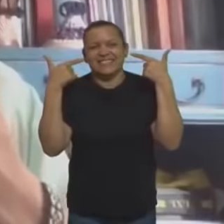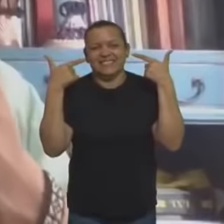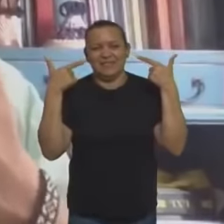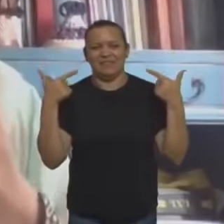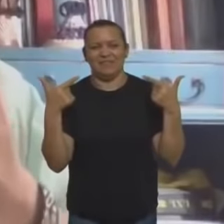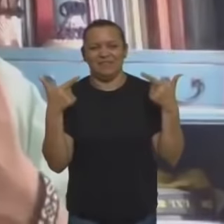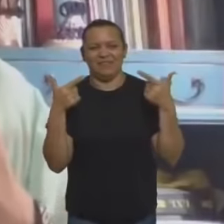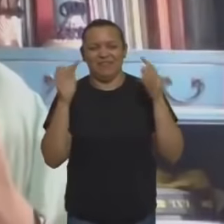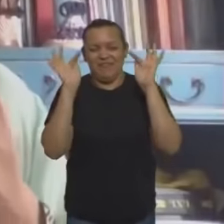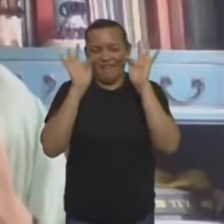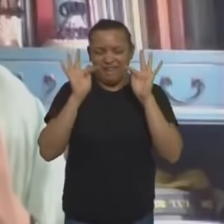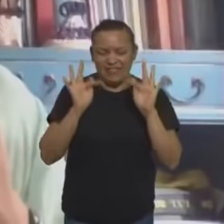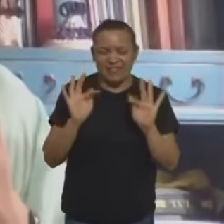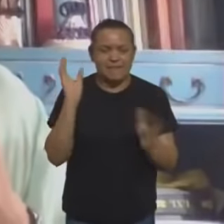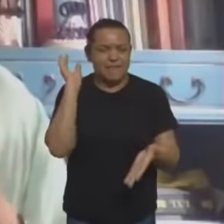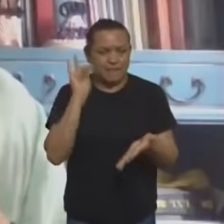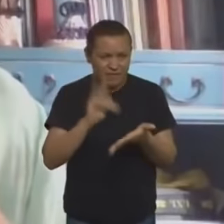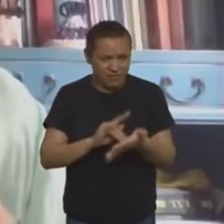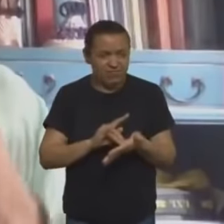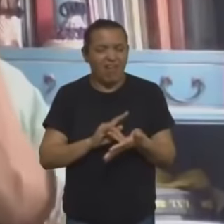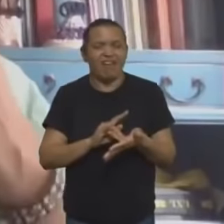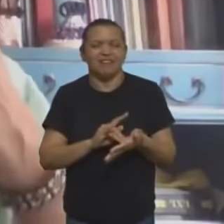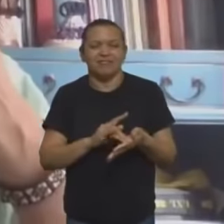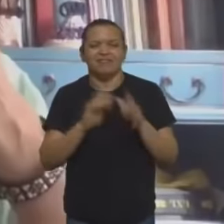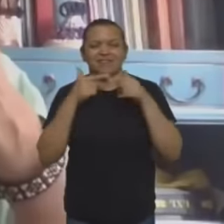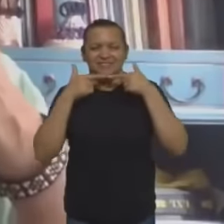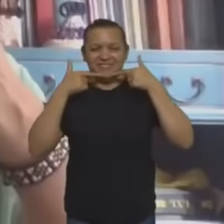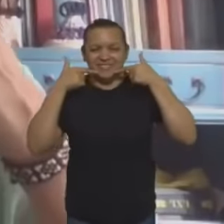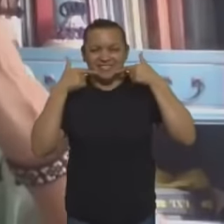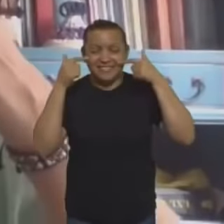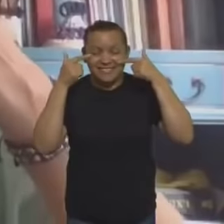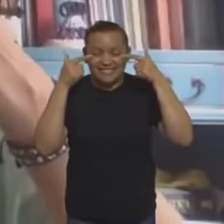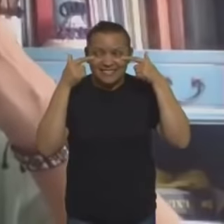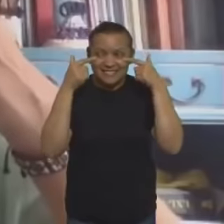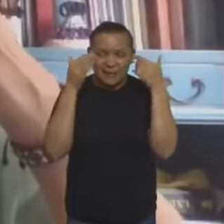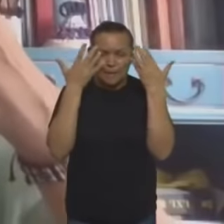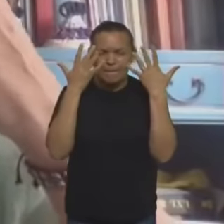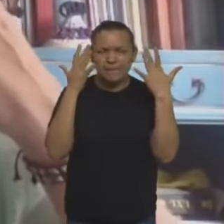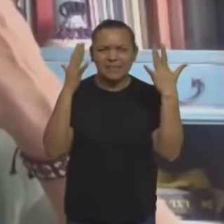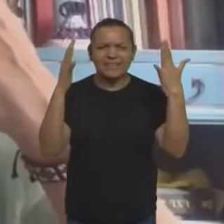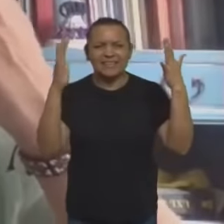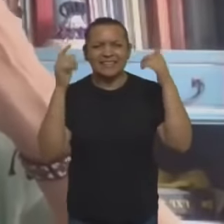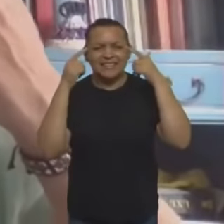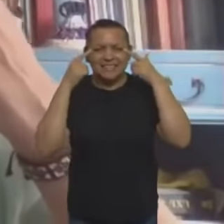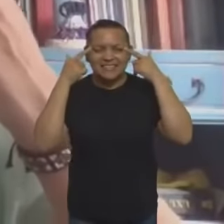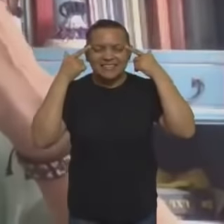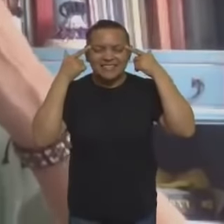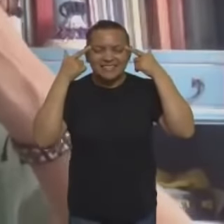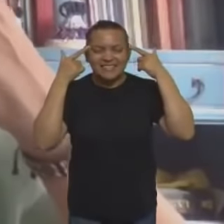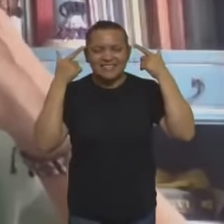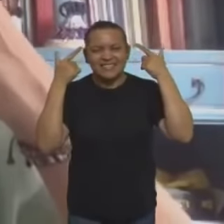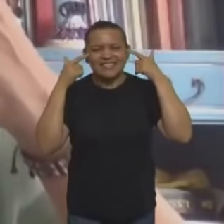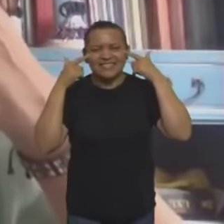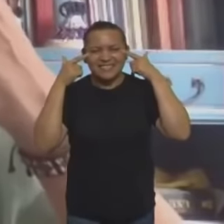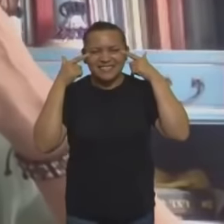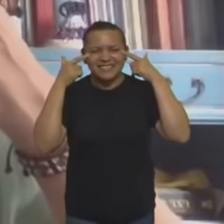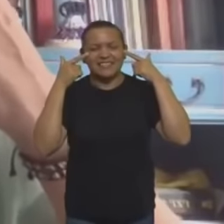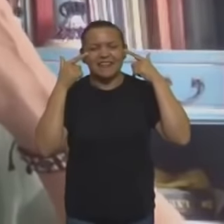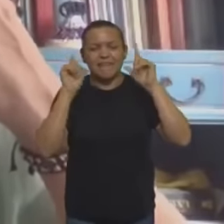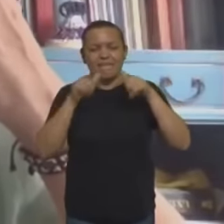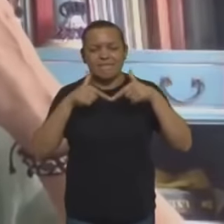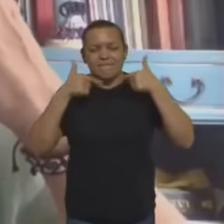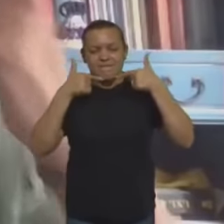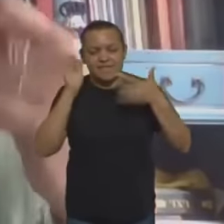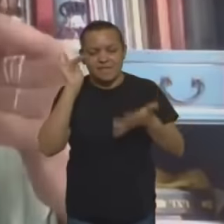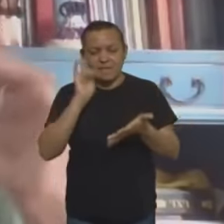sobe, cria essas voltinhas ao redor da boca. Os olhos também cria aquelas coisinhas de galinha aqui do lado, né?